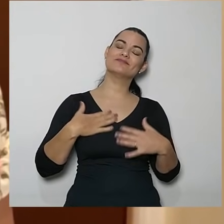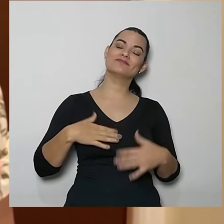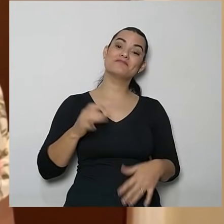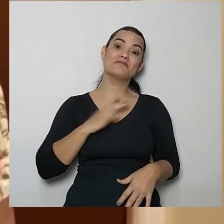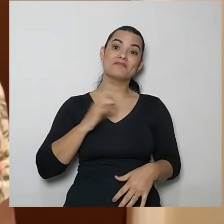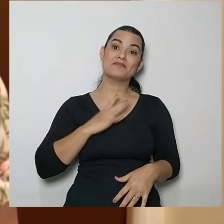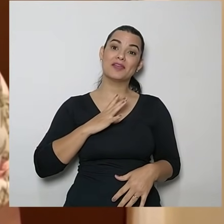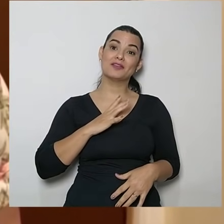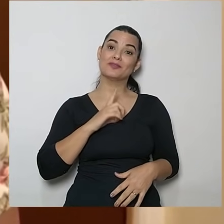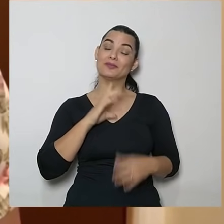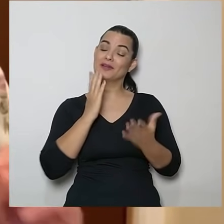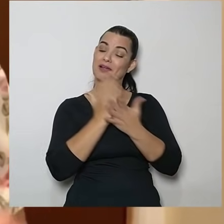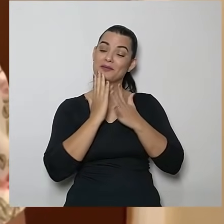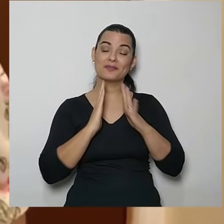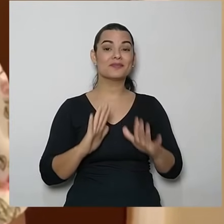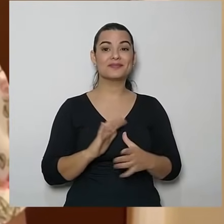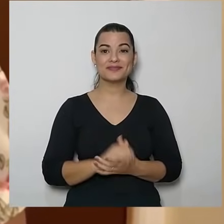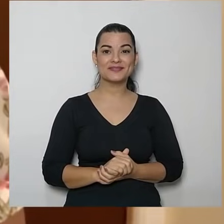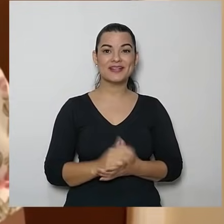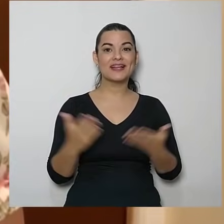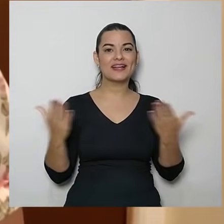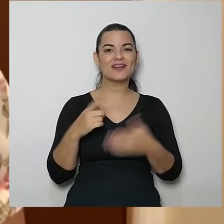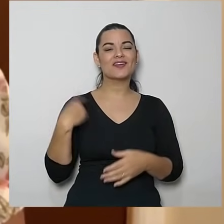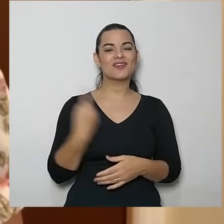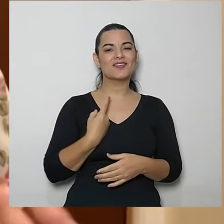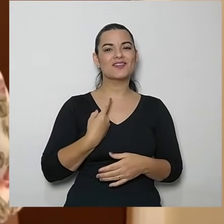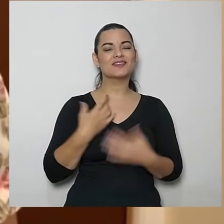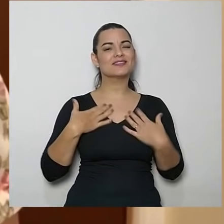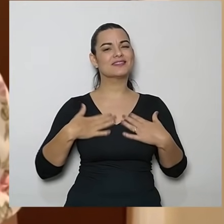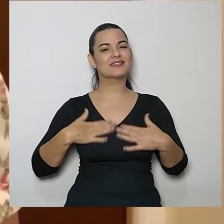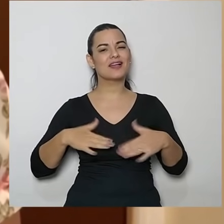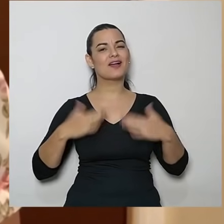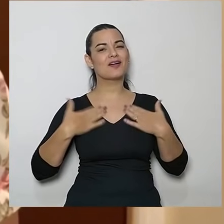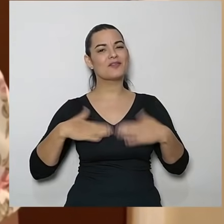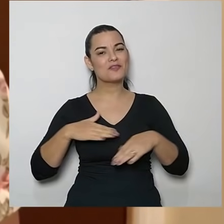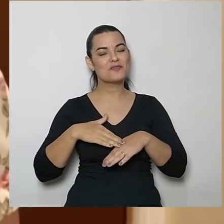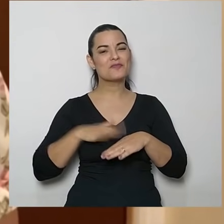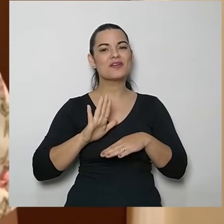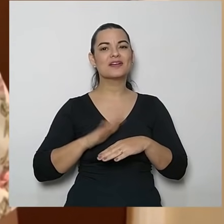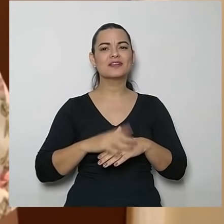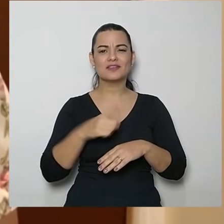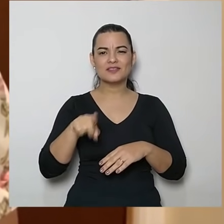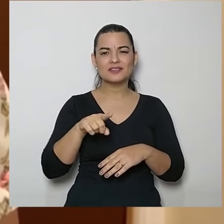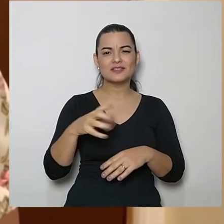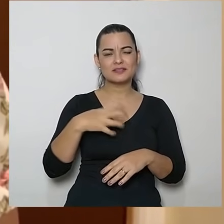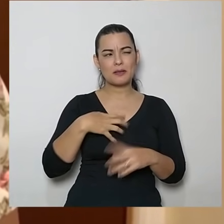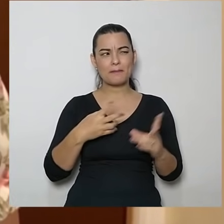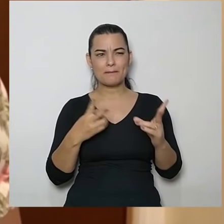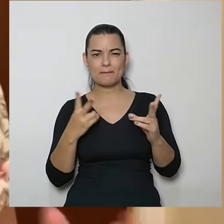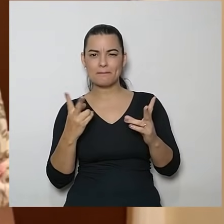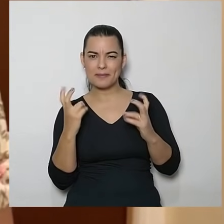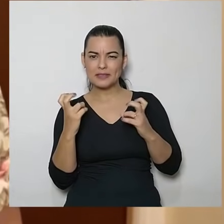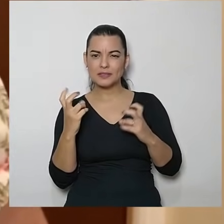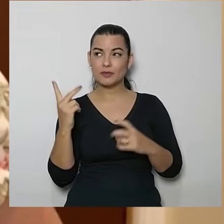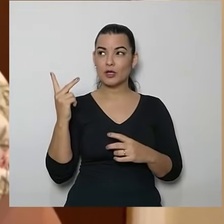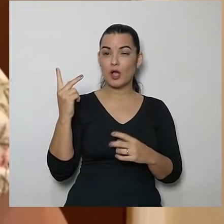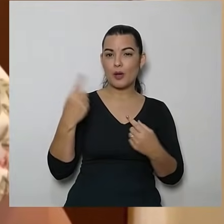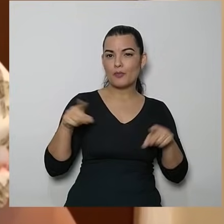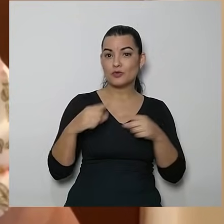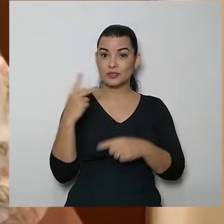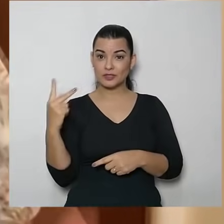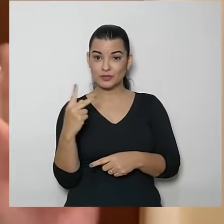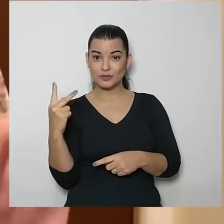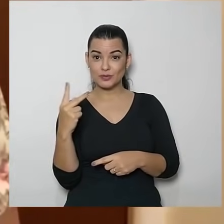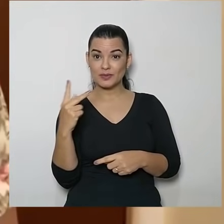meu medo. Agora que estamos mais calmos, vocês acharam essas músicas parecidas? Elas têm algo em